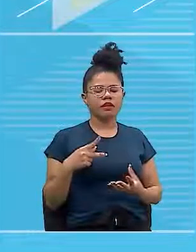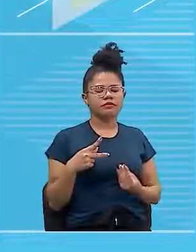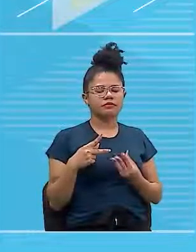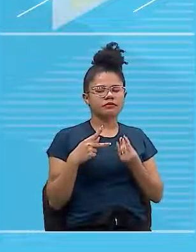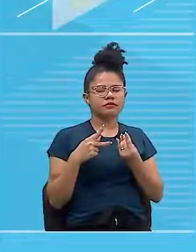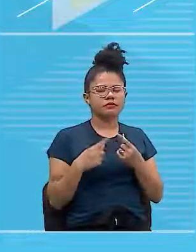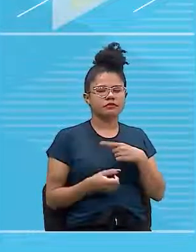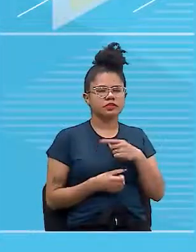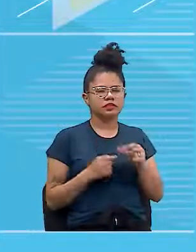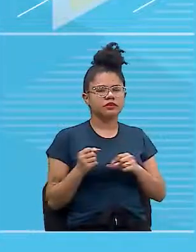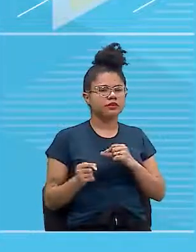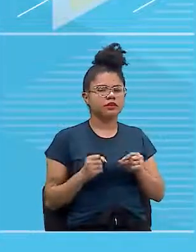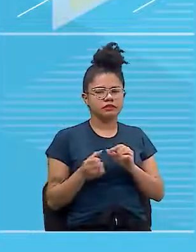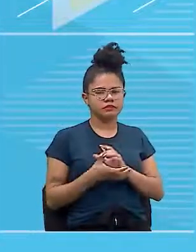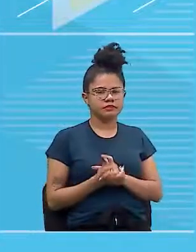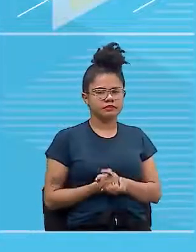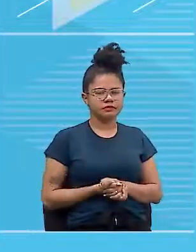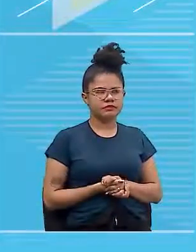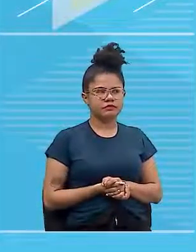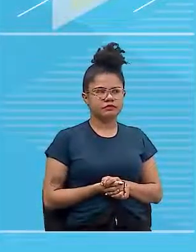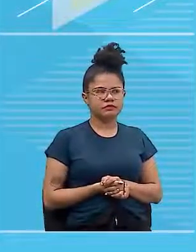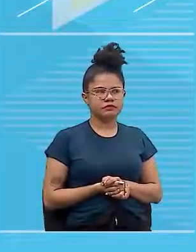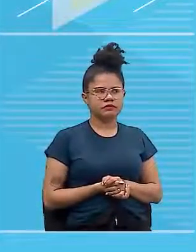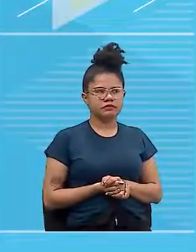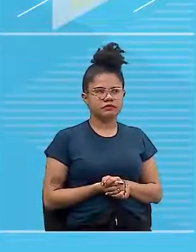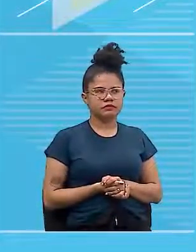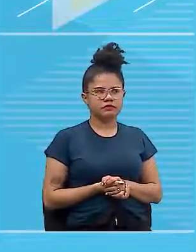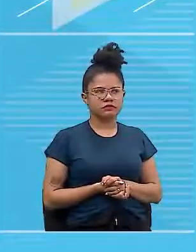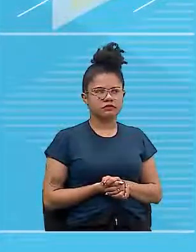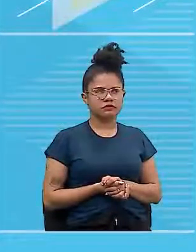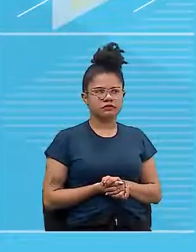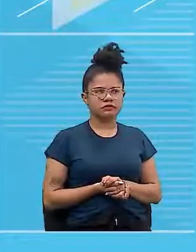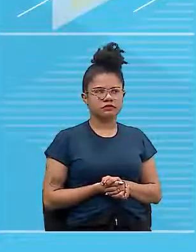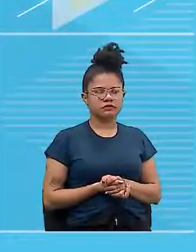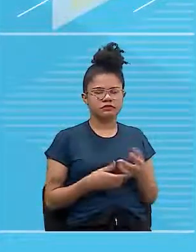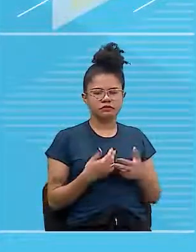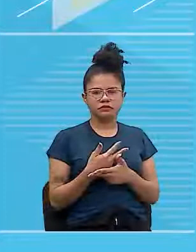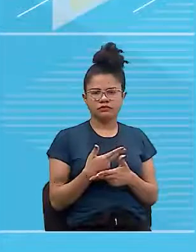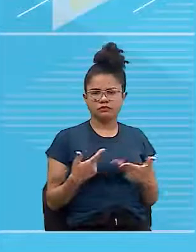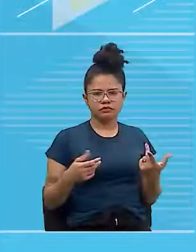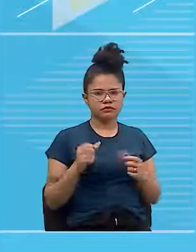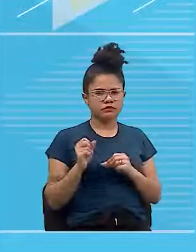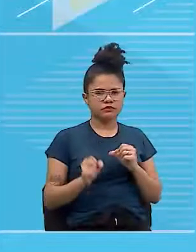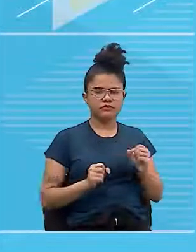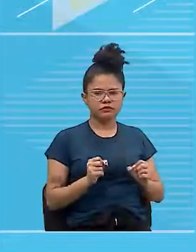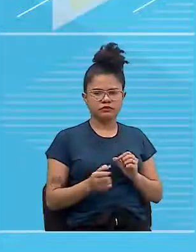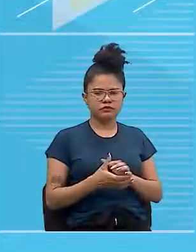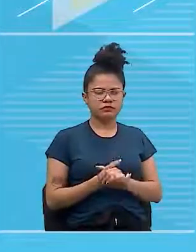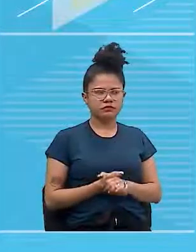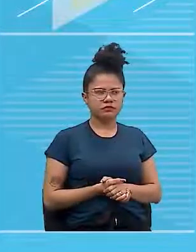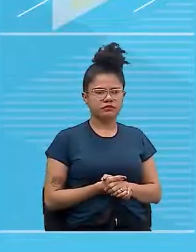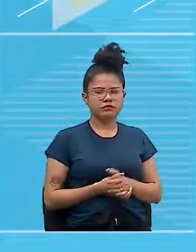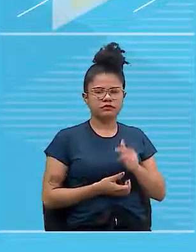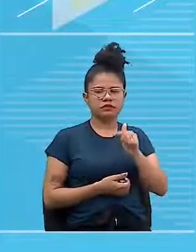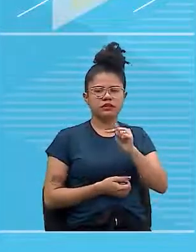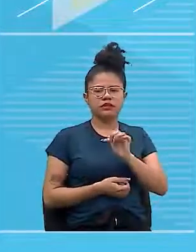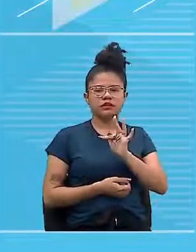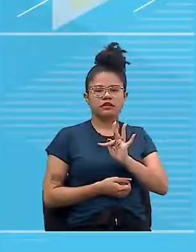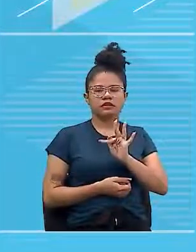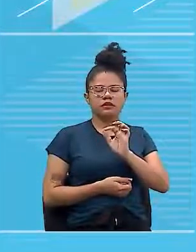formadas pelo que e por vários o quê Oi Felipe